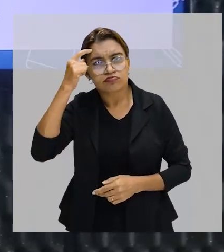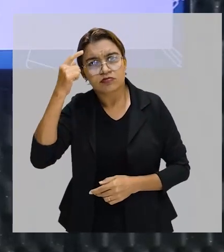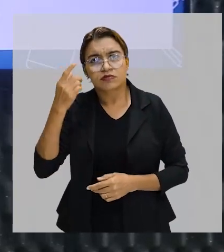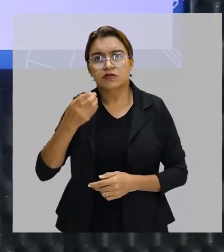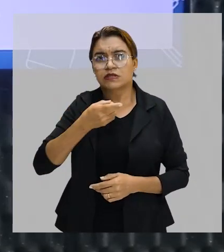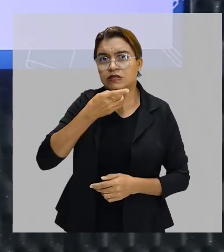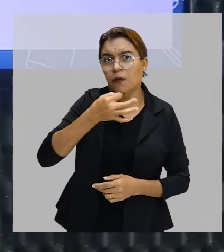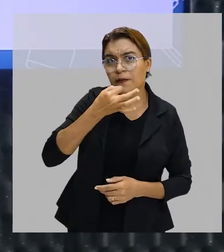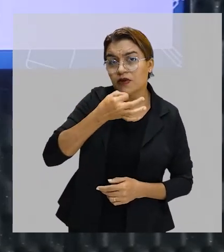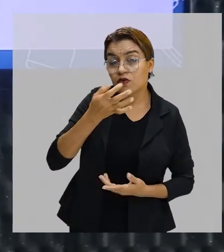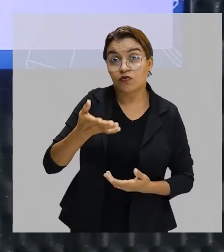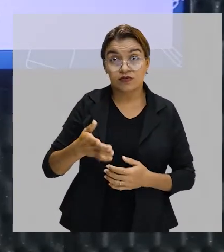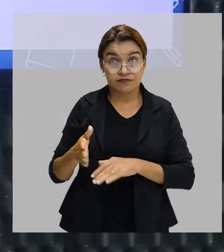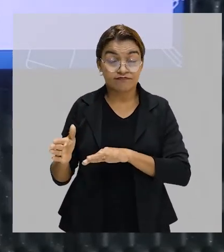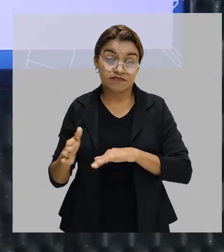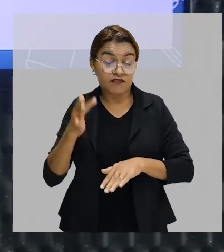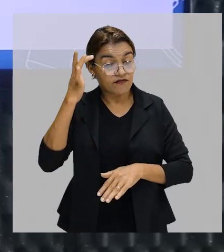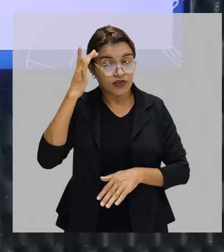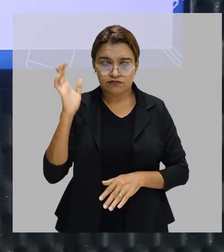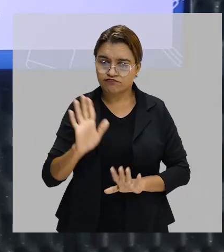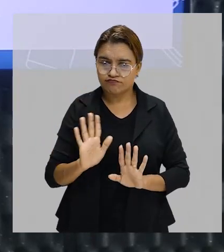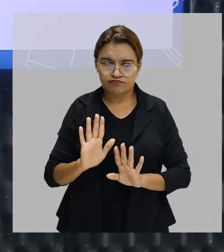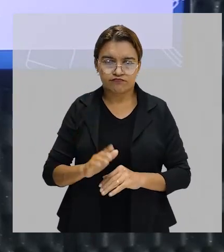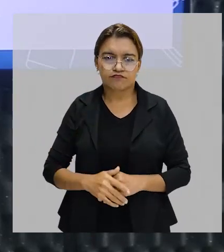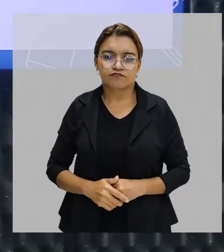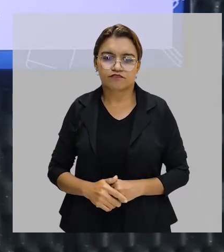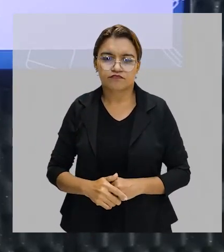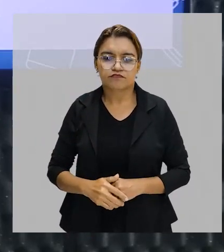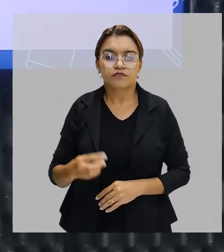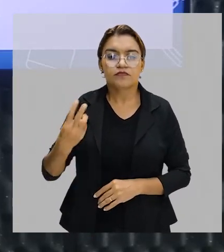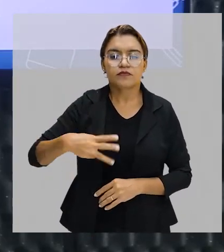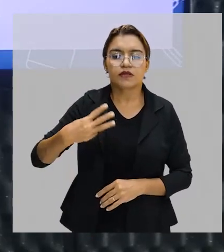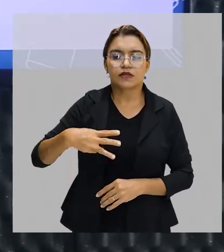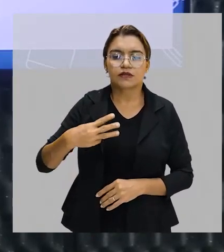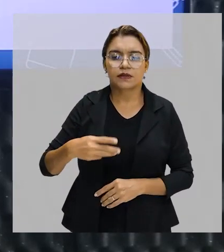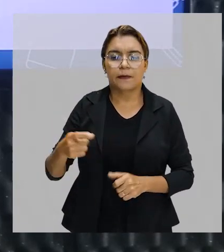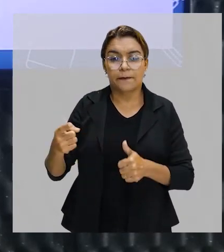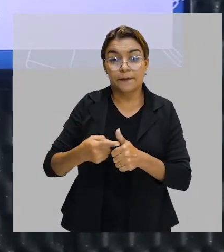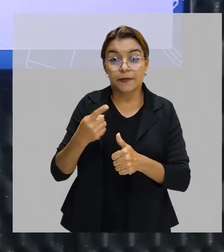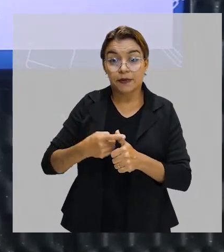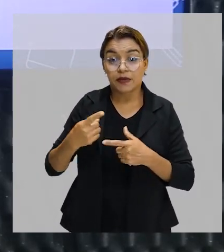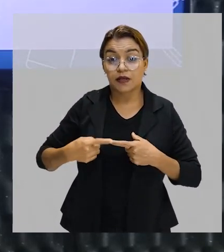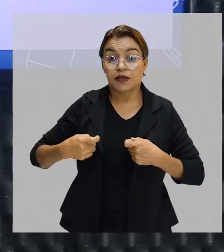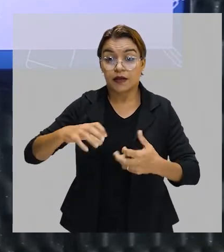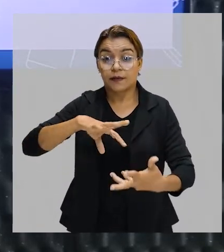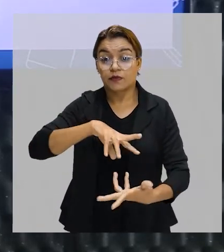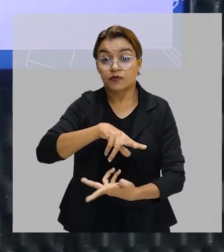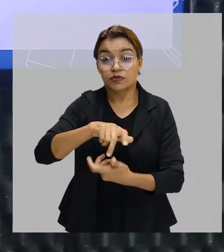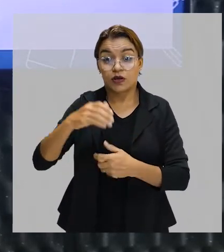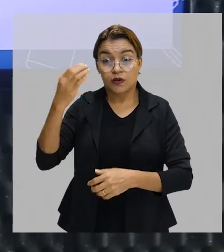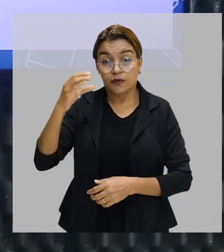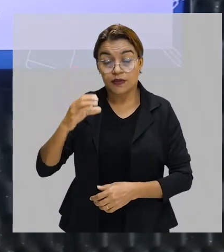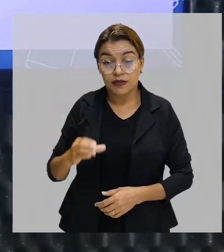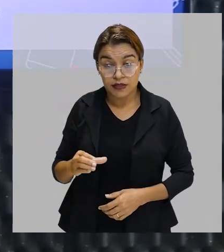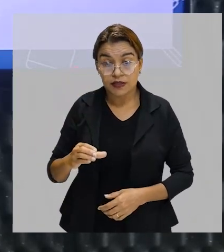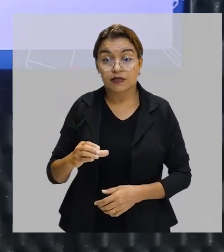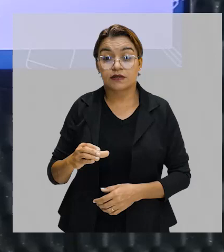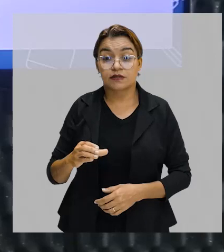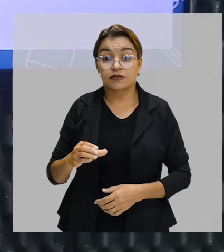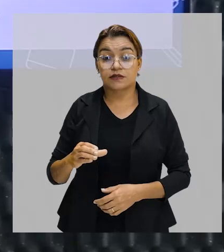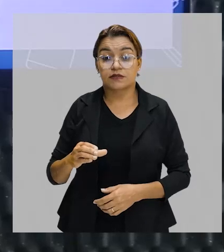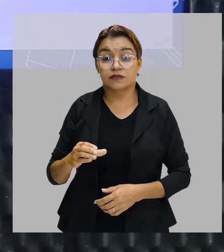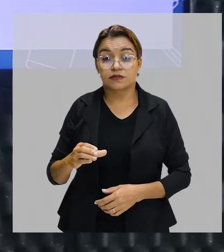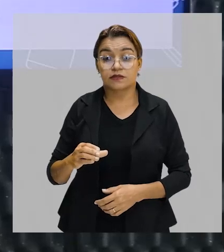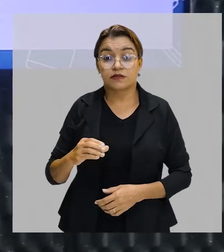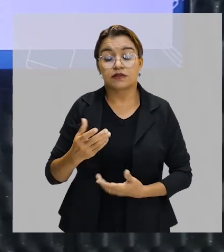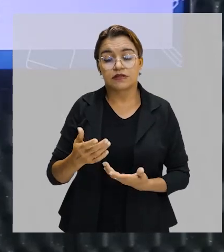não. 3. Primeira Guerra Mundial e crise na República Velha. Nós tínhamos, ó, eu preciso